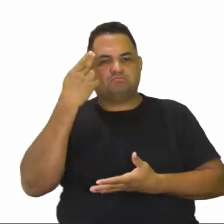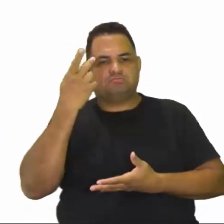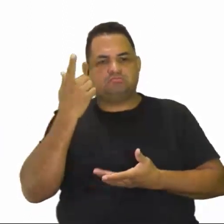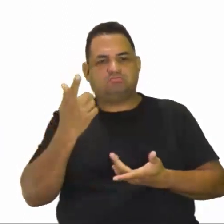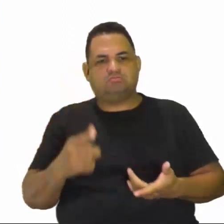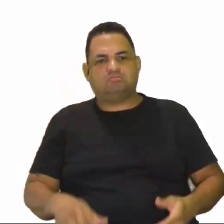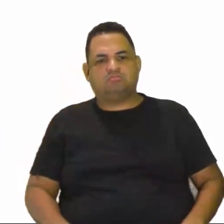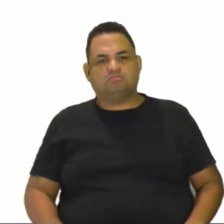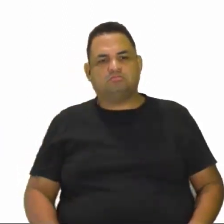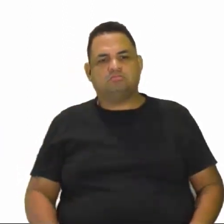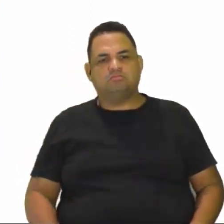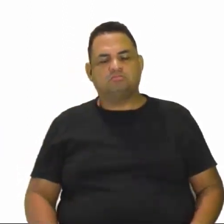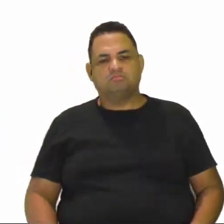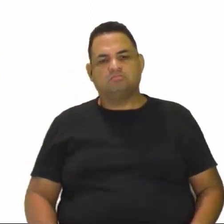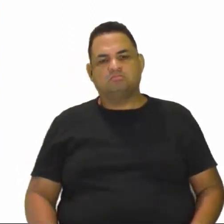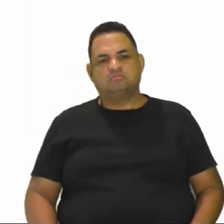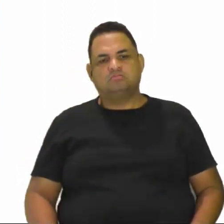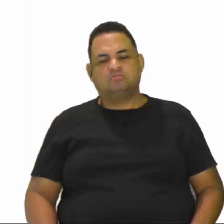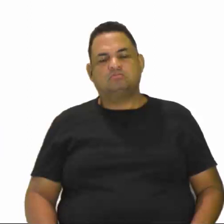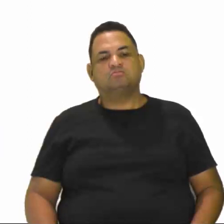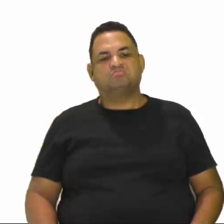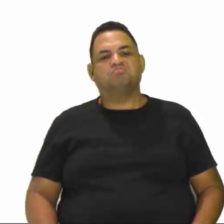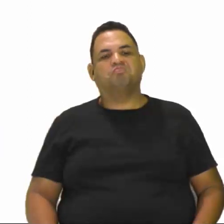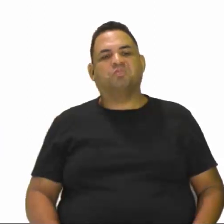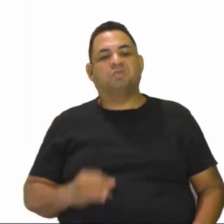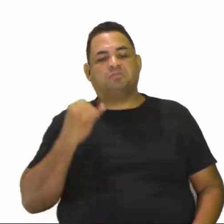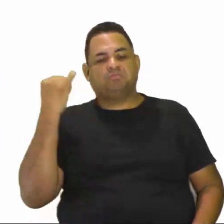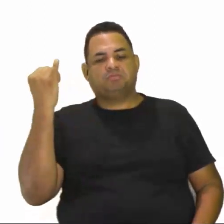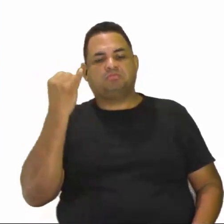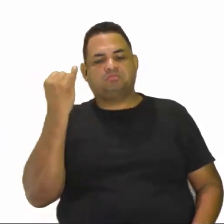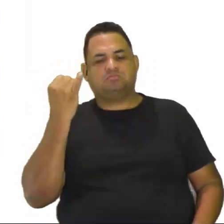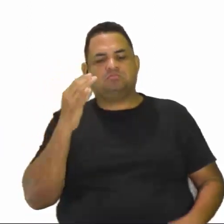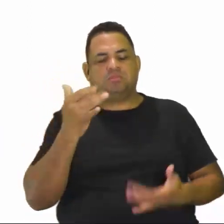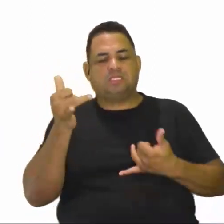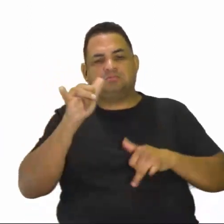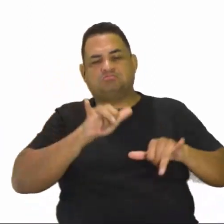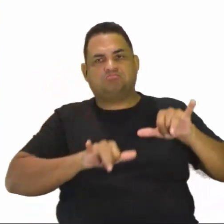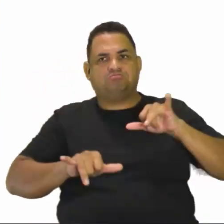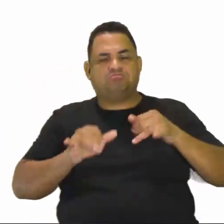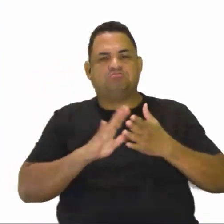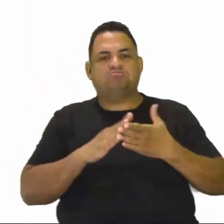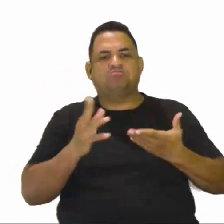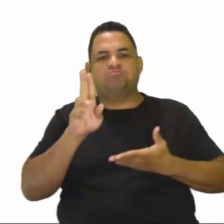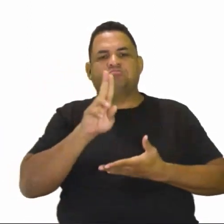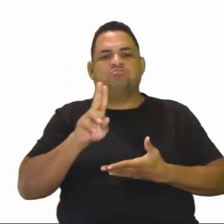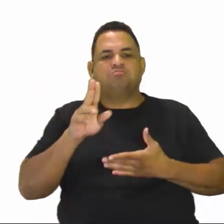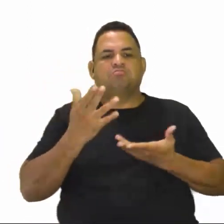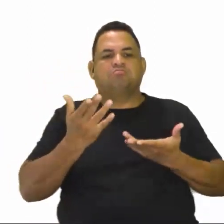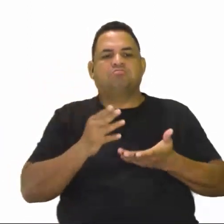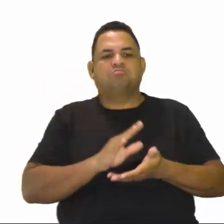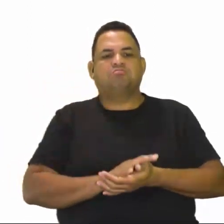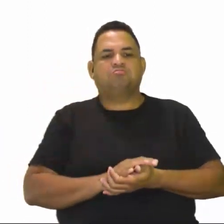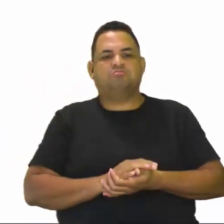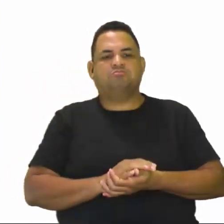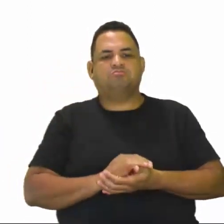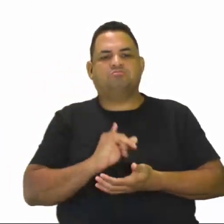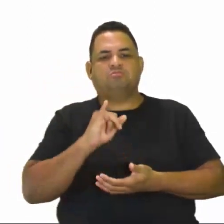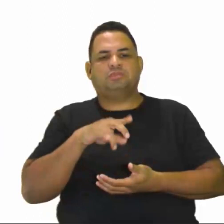e aqui essa habilidade foi muito importante para a química, onde a gente utiliza lá